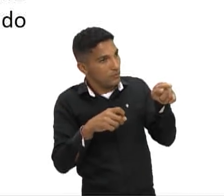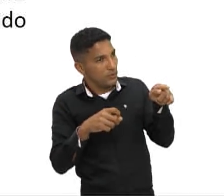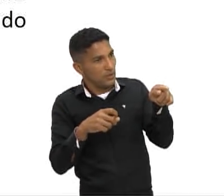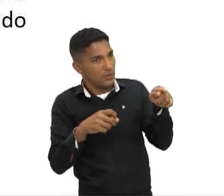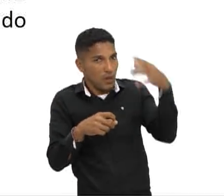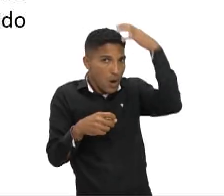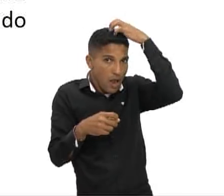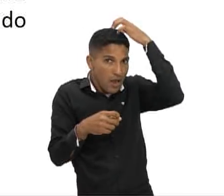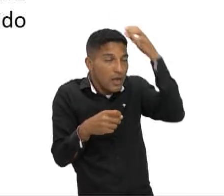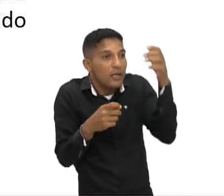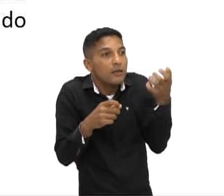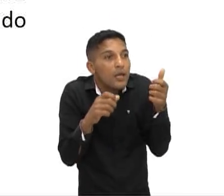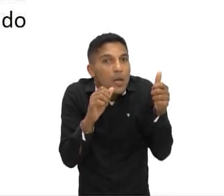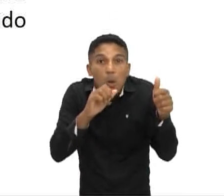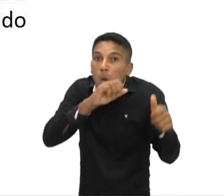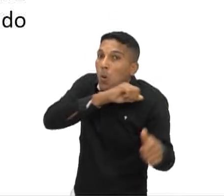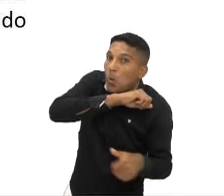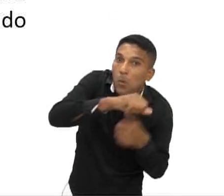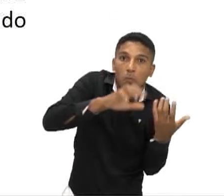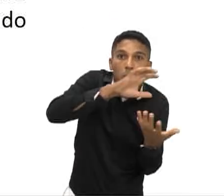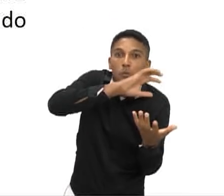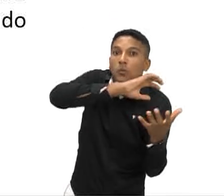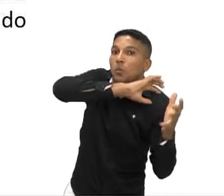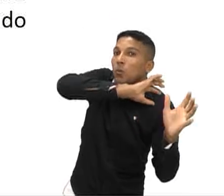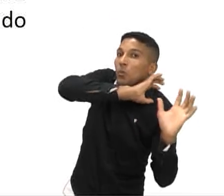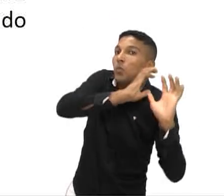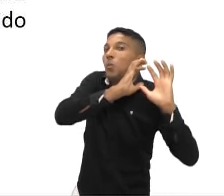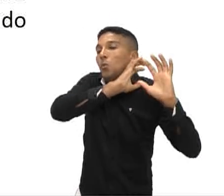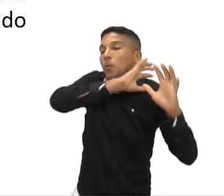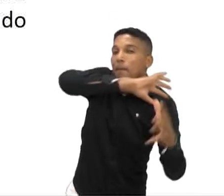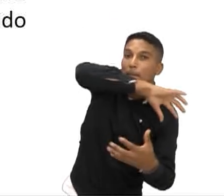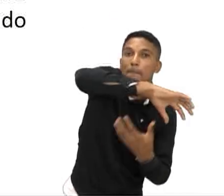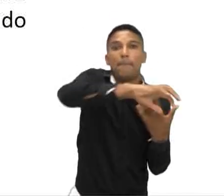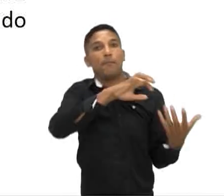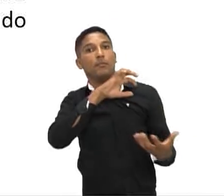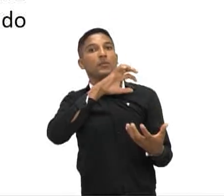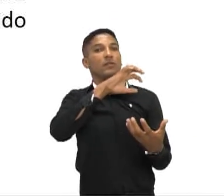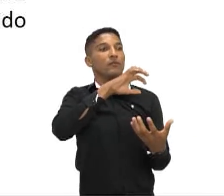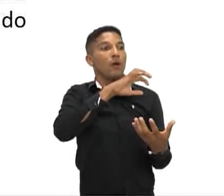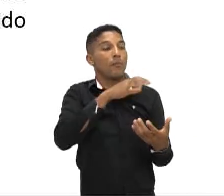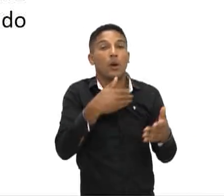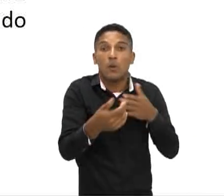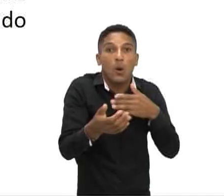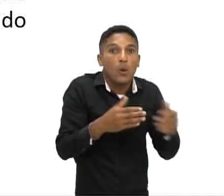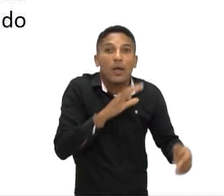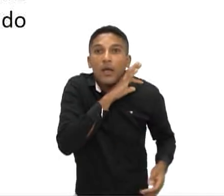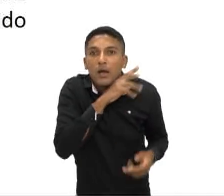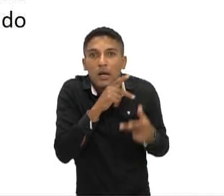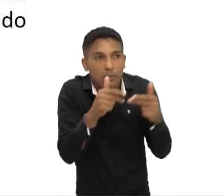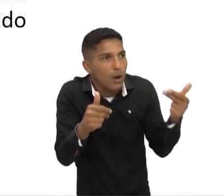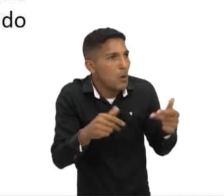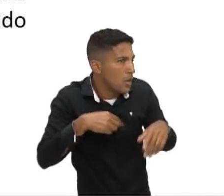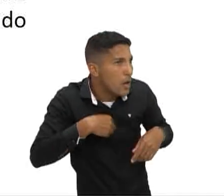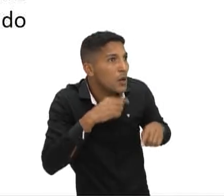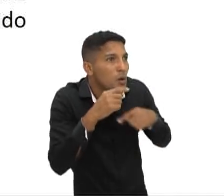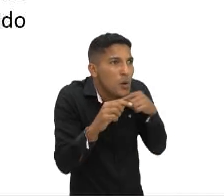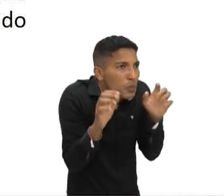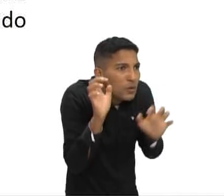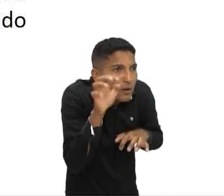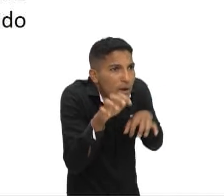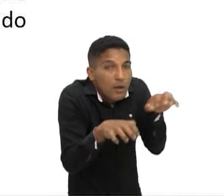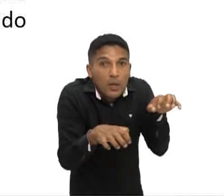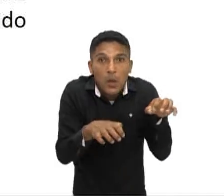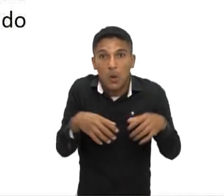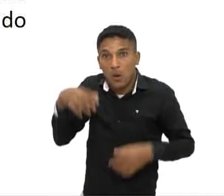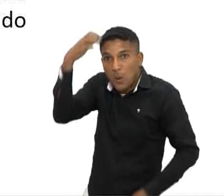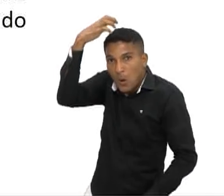se transformar em qualquer animal, mas eu duvido que isto seja verdade. Quer ver? Respondeu o